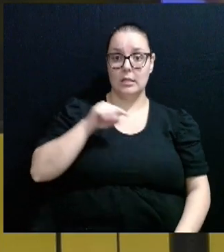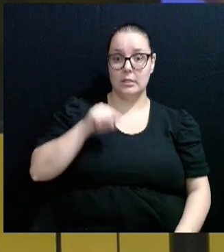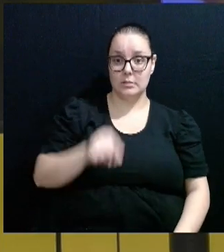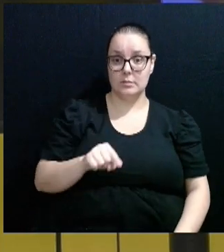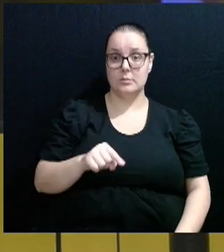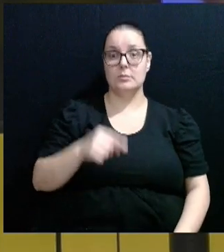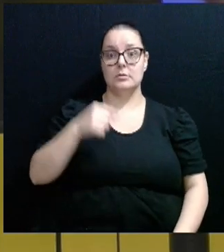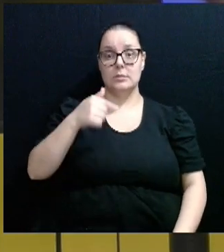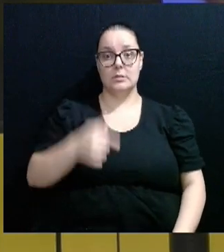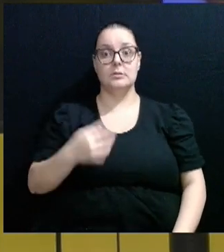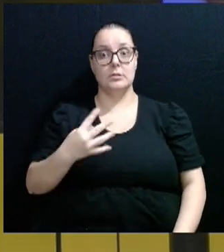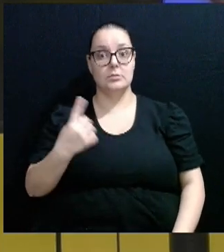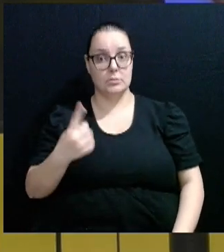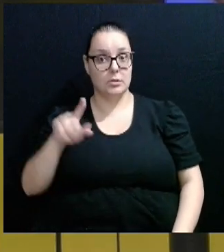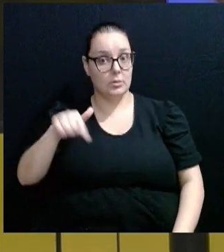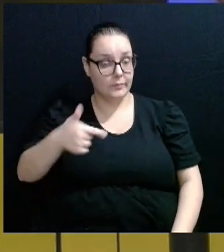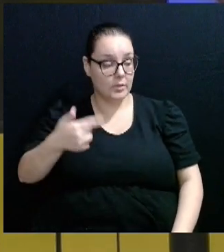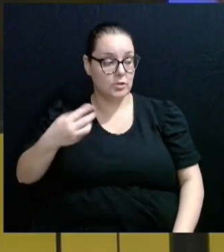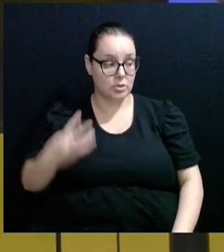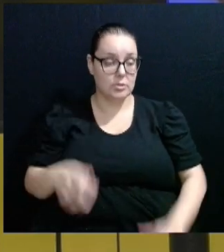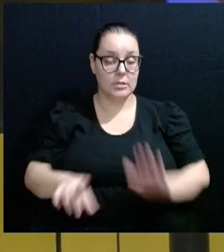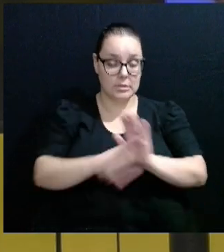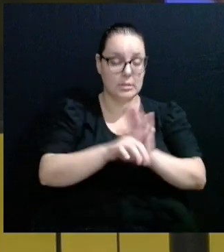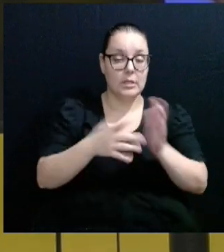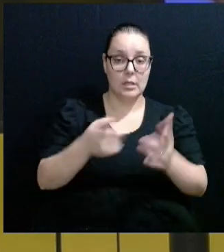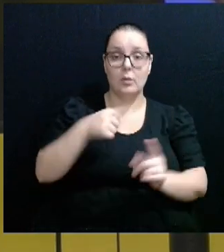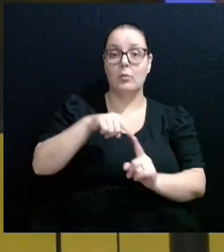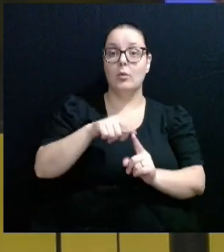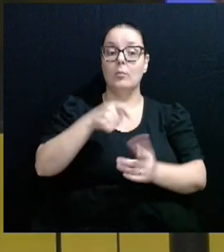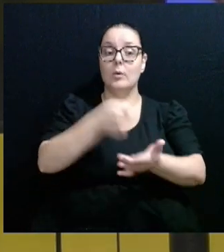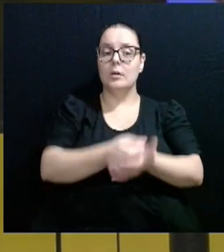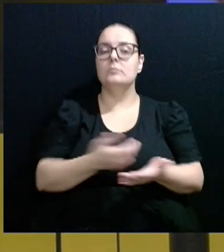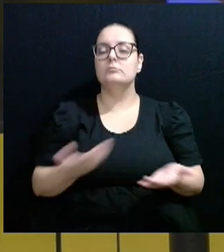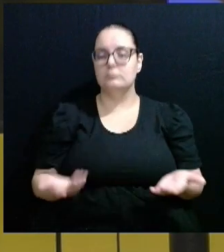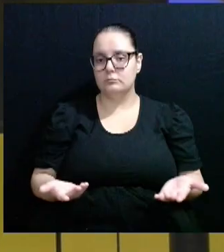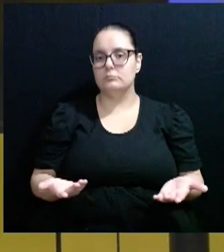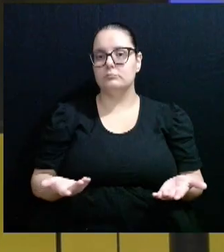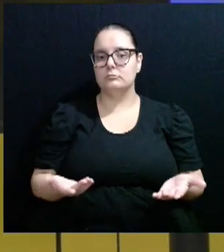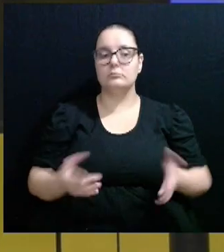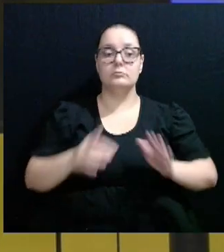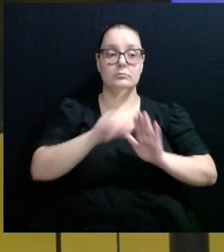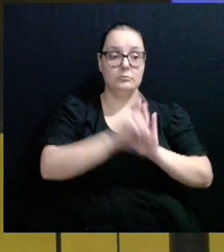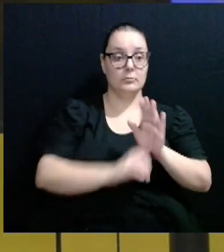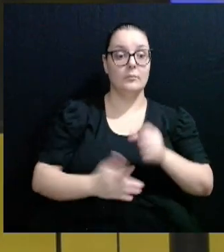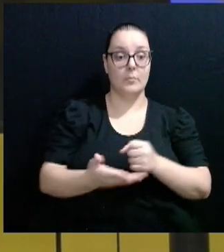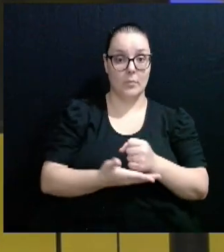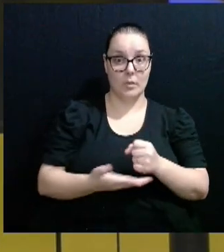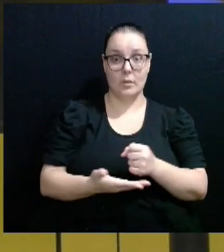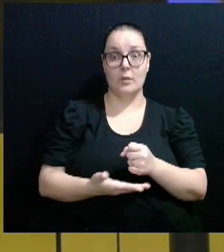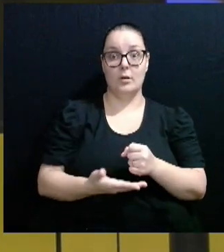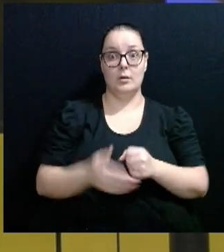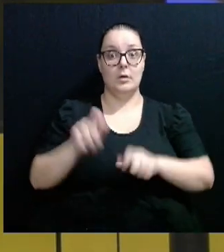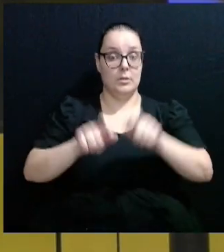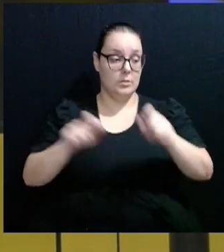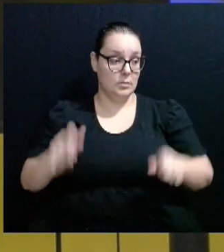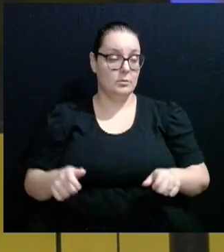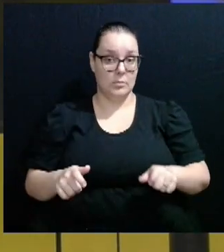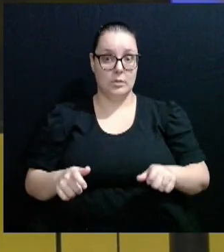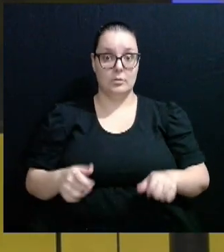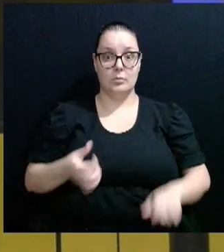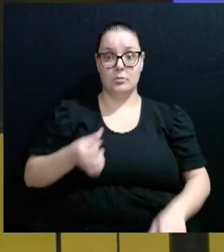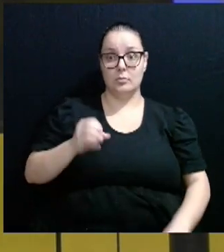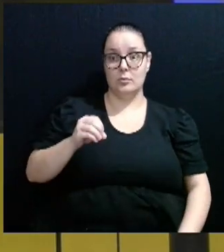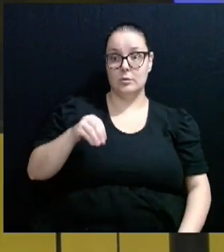10.741 de 2023, que tem como objetivo garantir aí os direitos fundamentais às pessoas com 60 anos ou